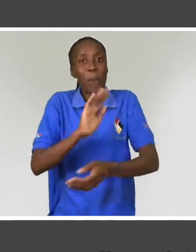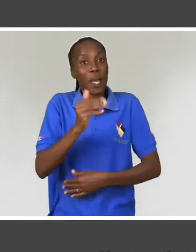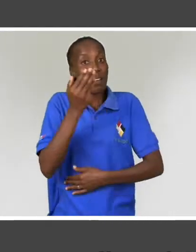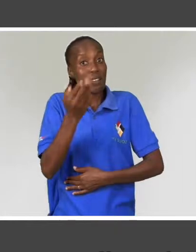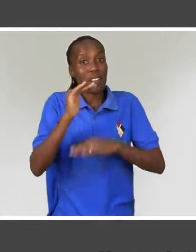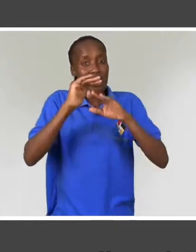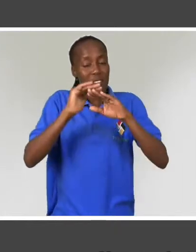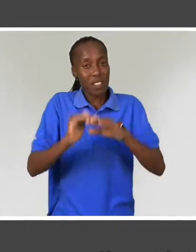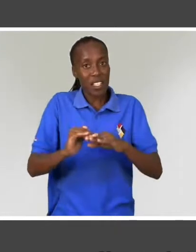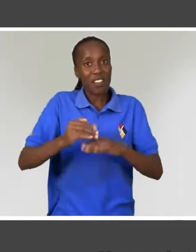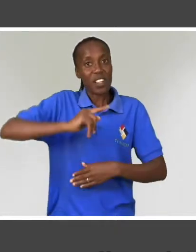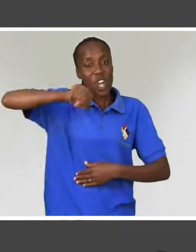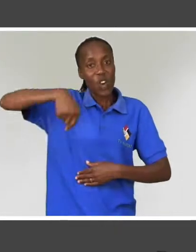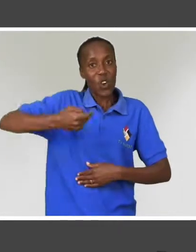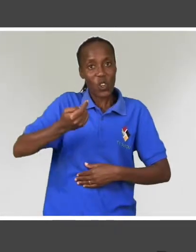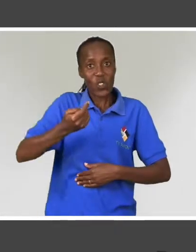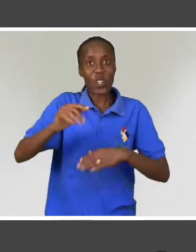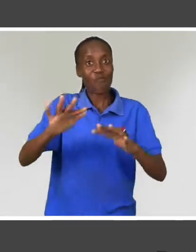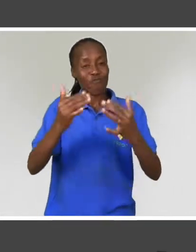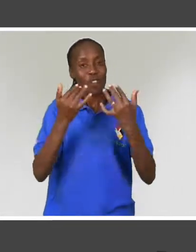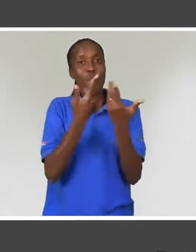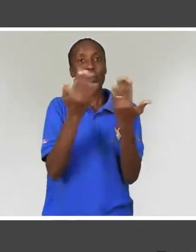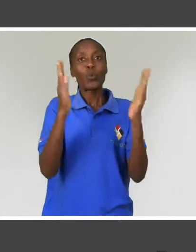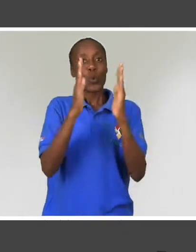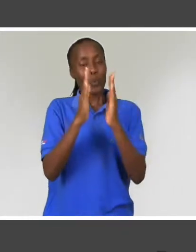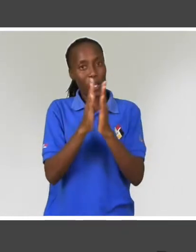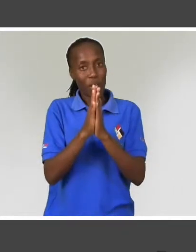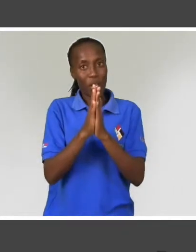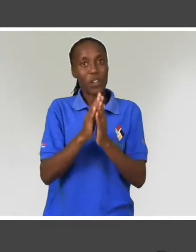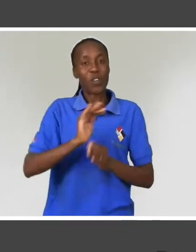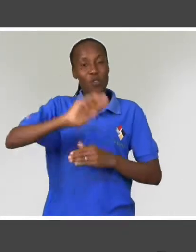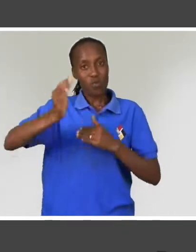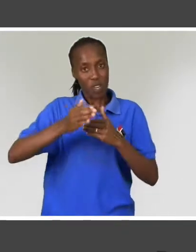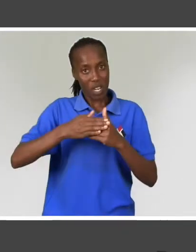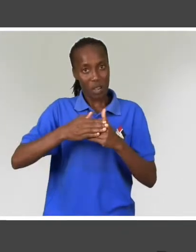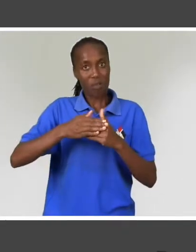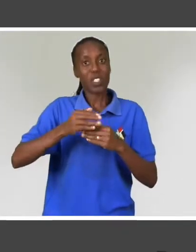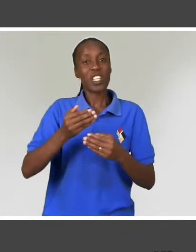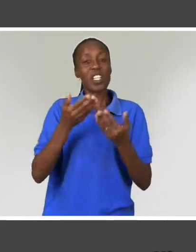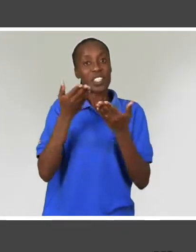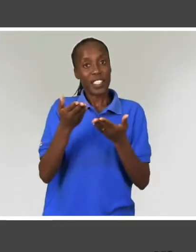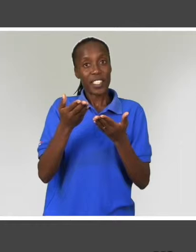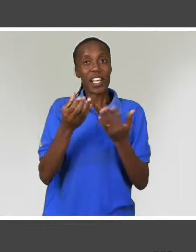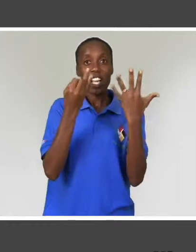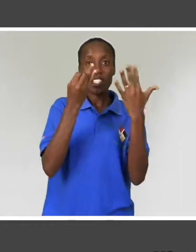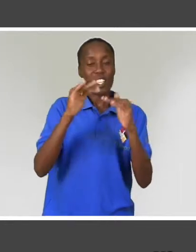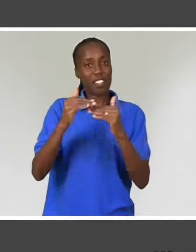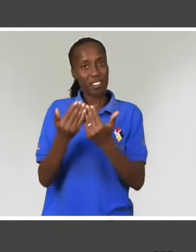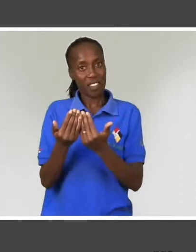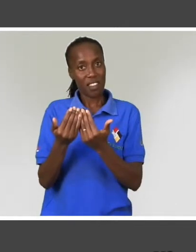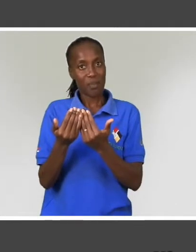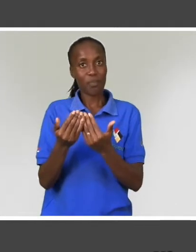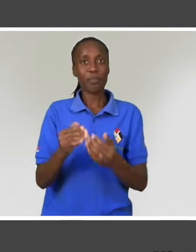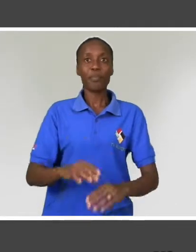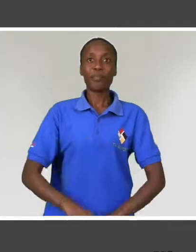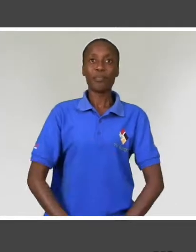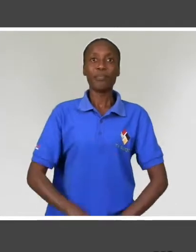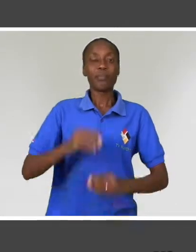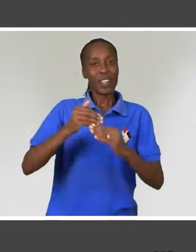cirurgia para si que esteve na nossa companhia. Muito obrigado. Nós voltamos daqui